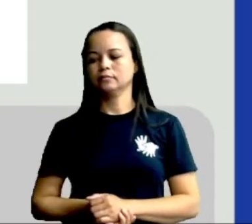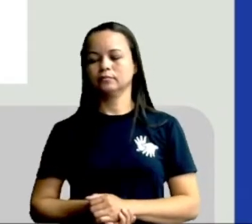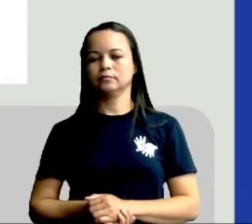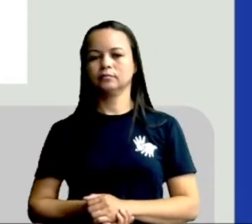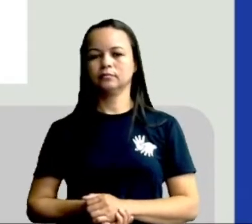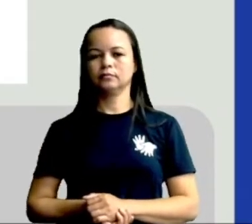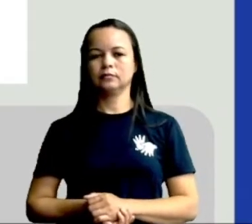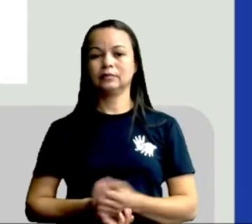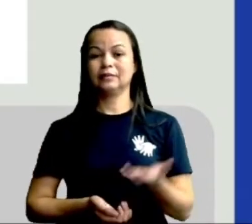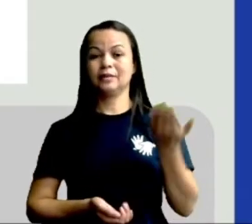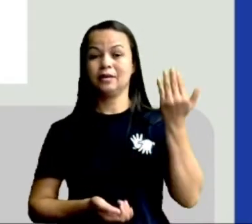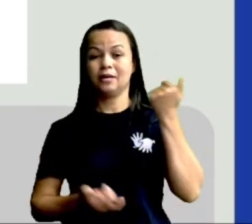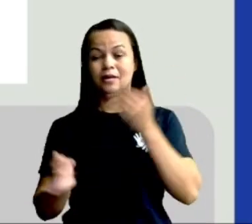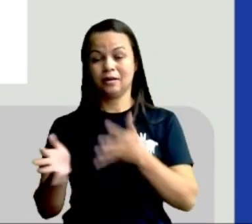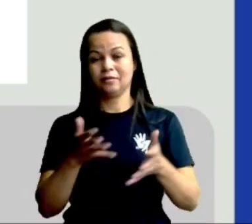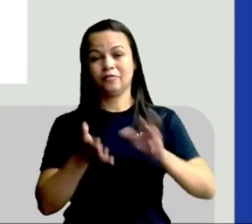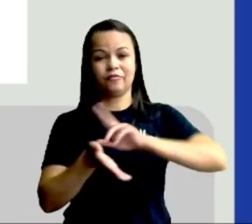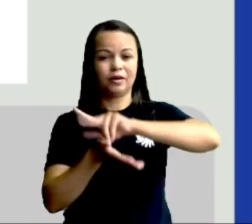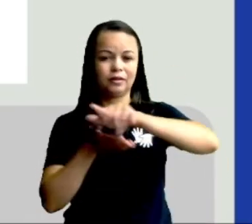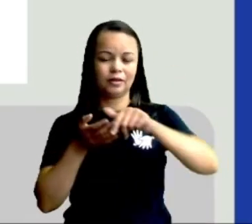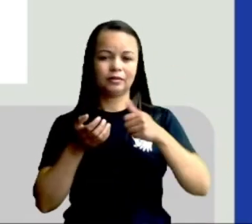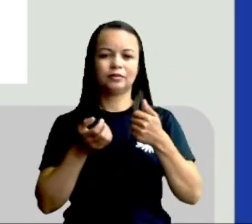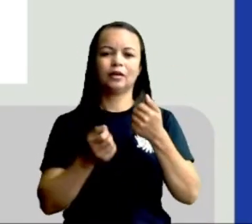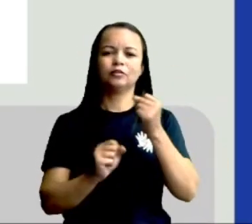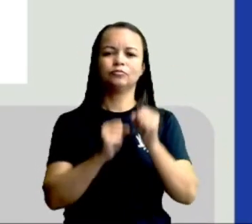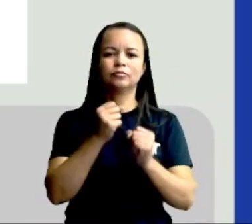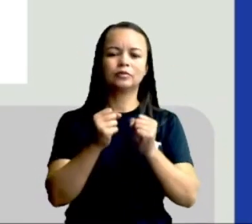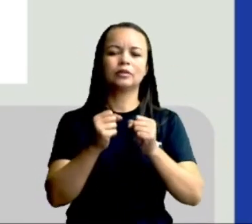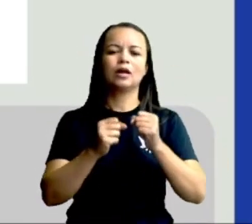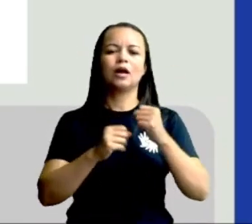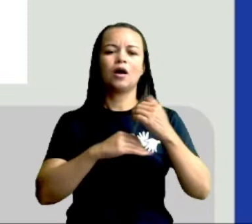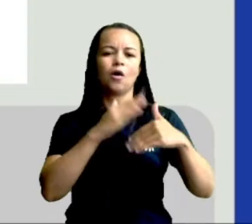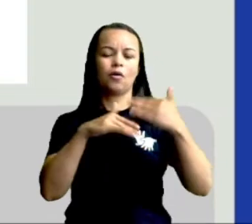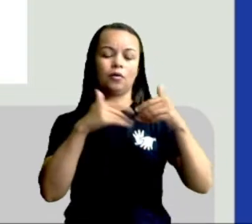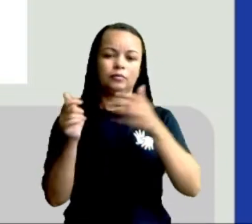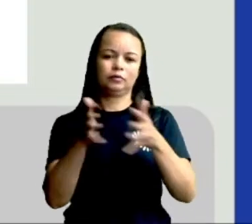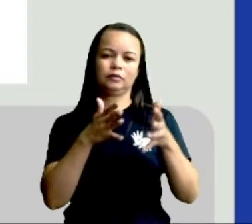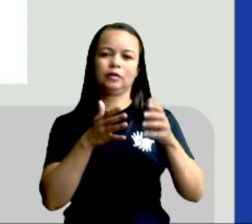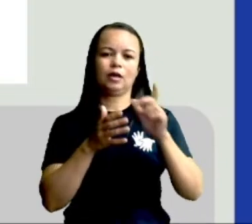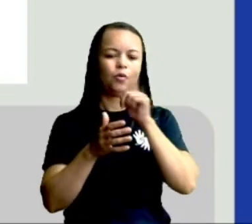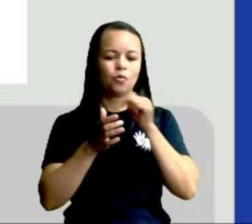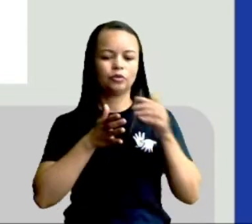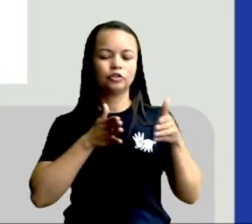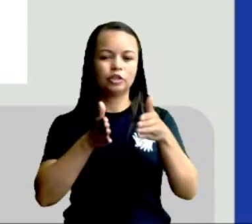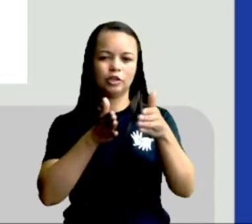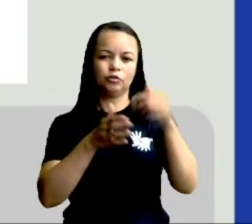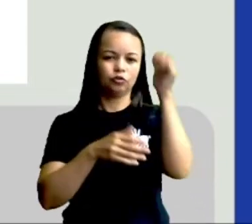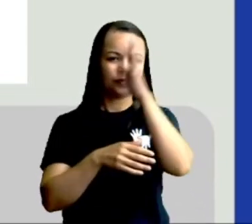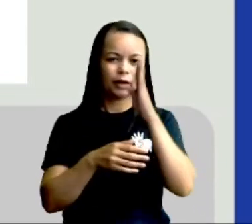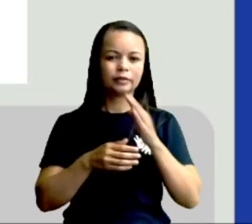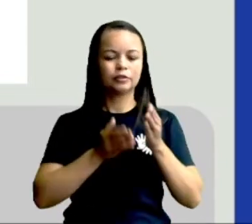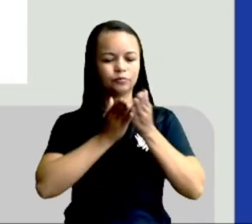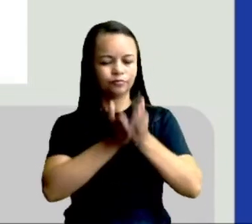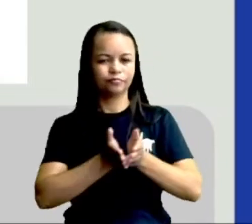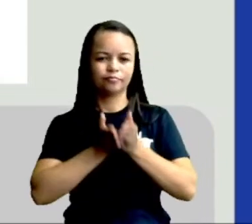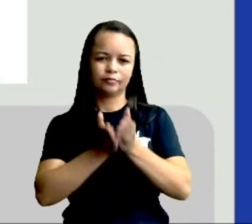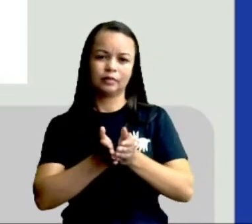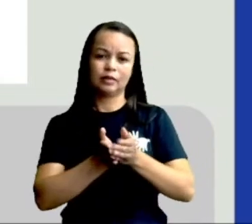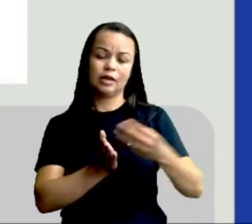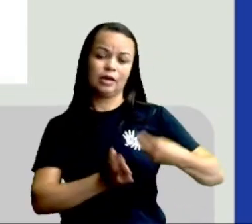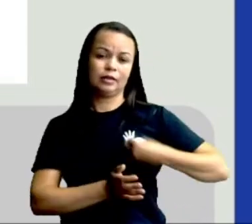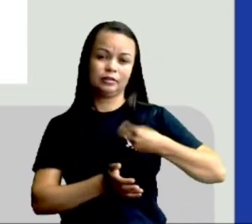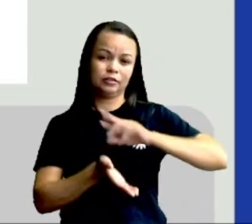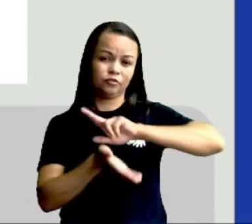Nos últimos anos, têm sido realizadas várias obras com o intuito de tornar os rios brasileiros navegáveis, certo? Existem